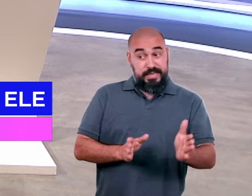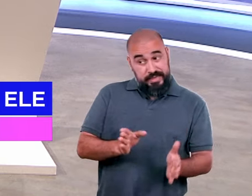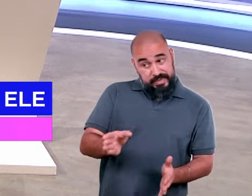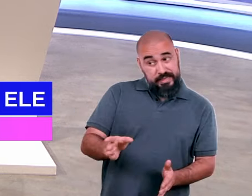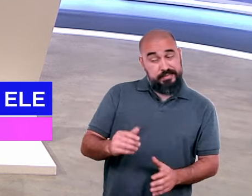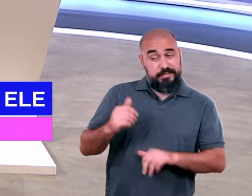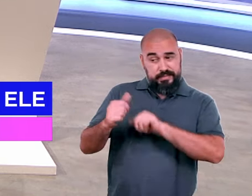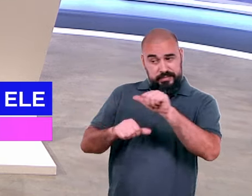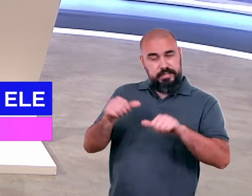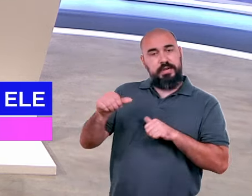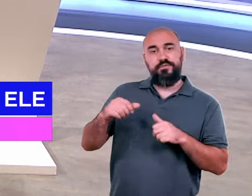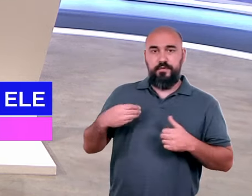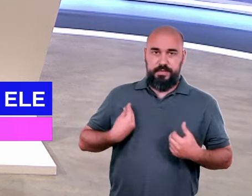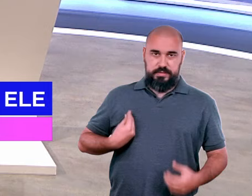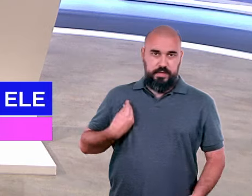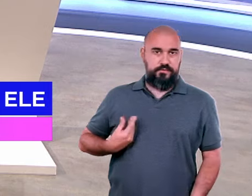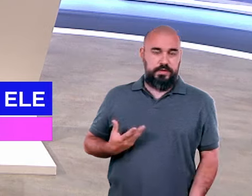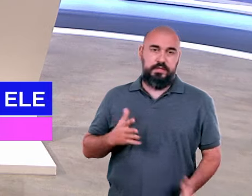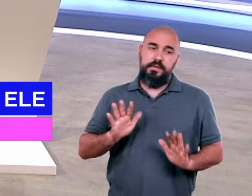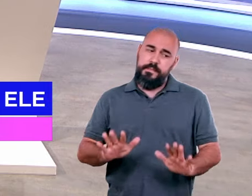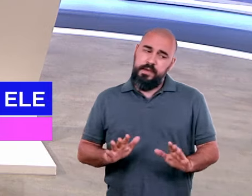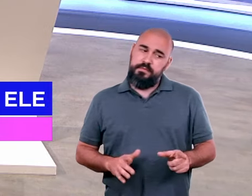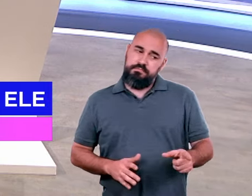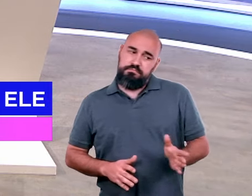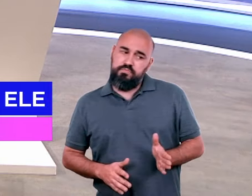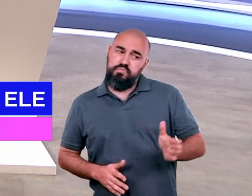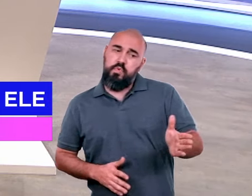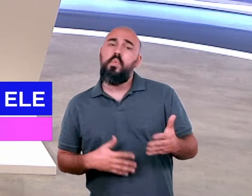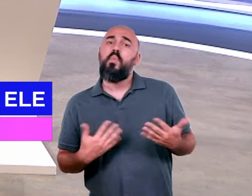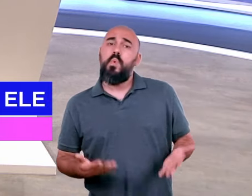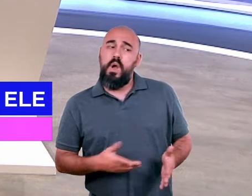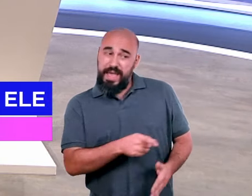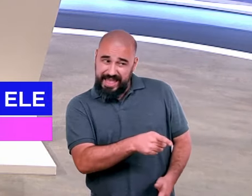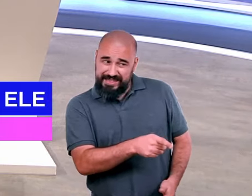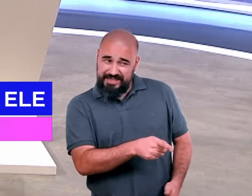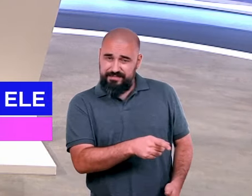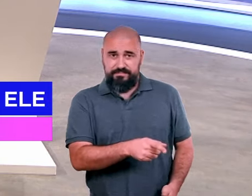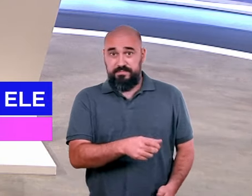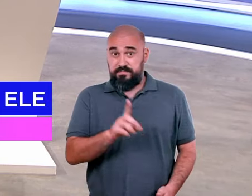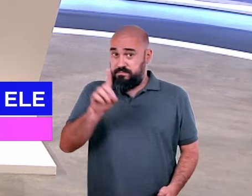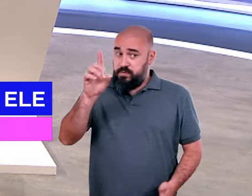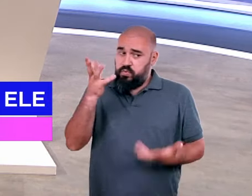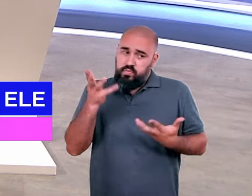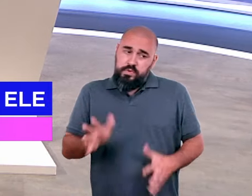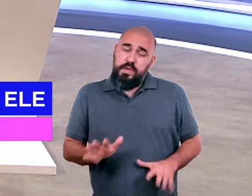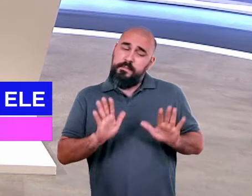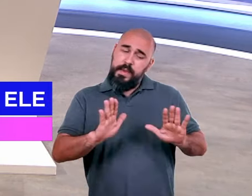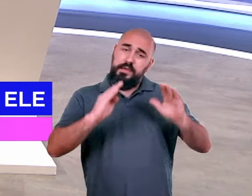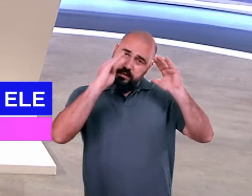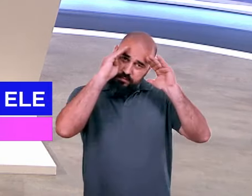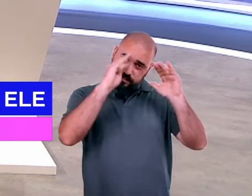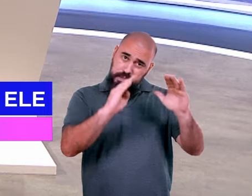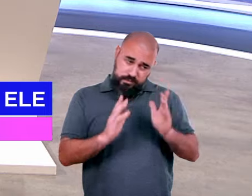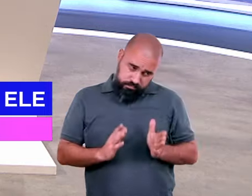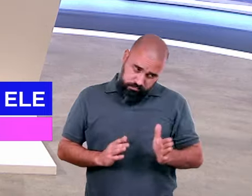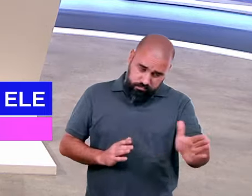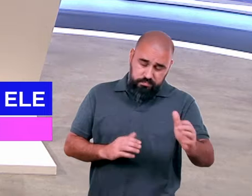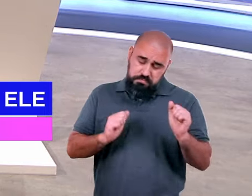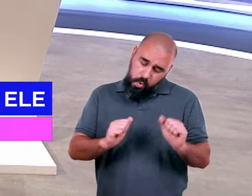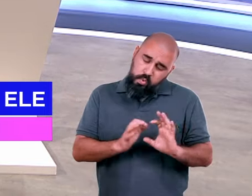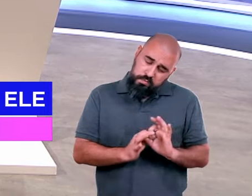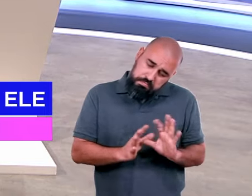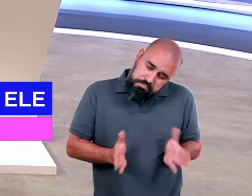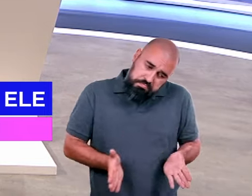transformação, mas você pode escolher o outro caminho. Deus não quer que você escolha o outro caminho, mas ele respeita a sua decisão.